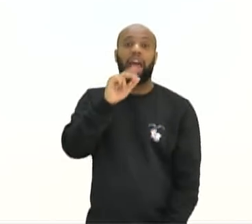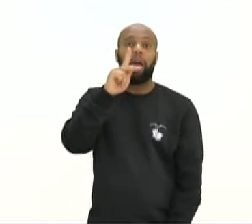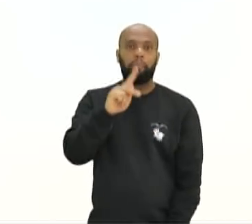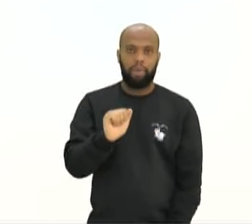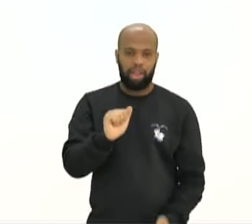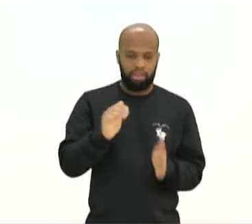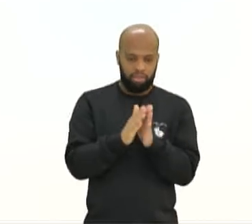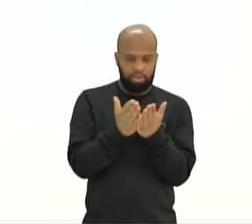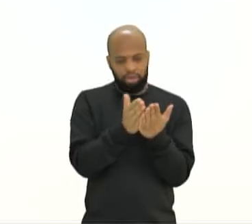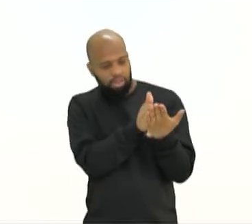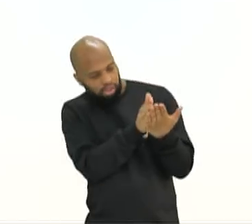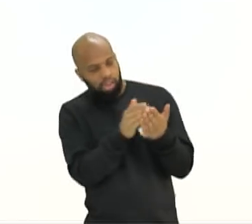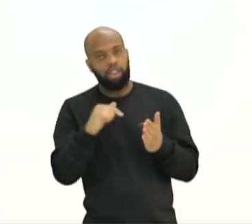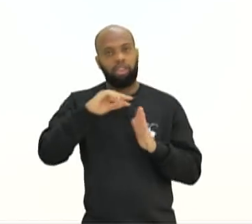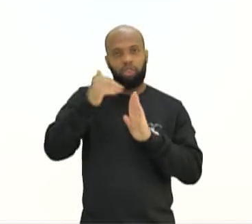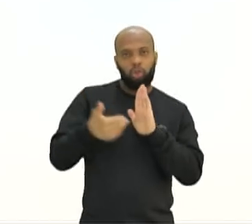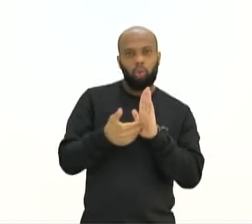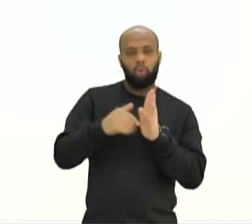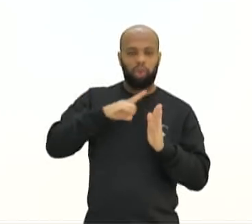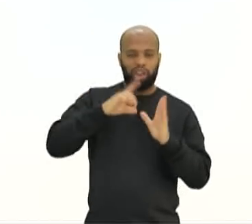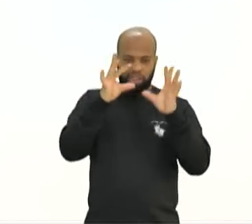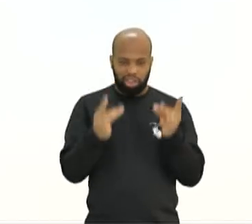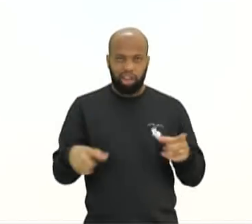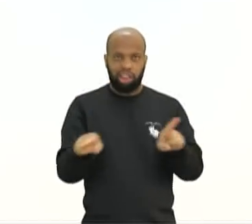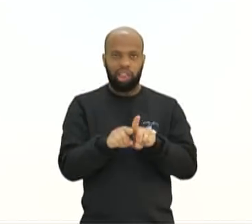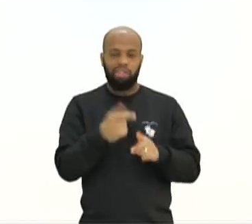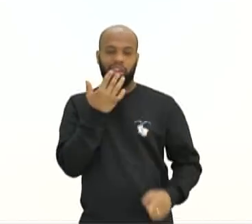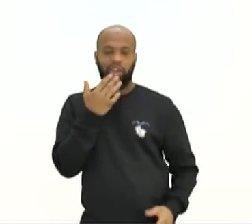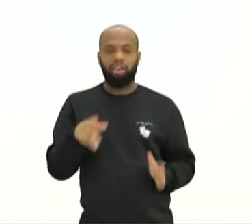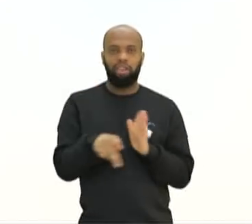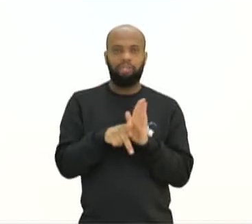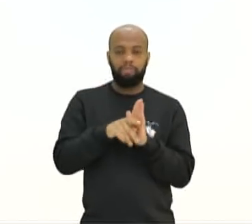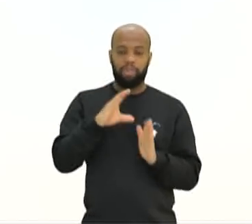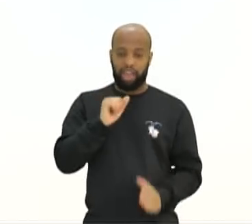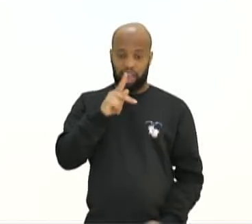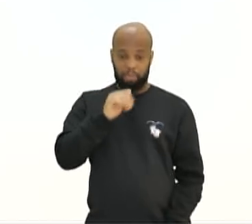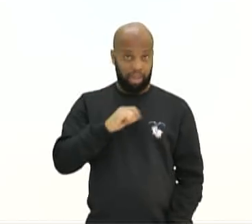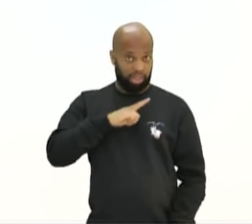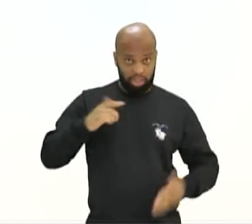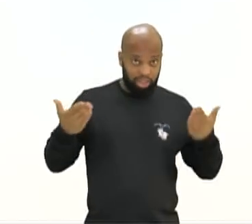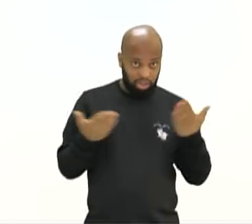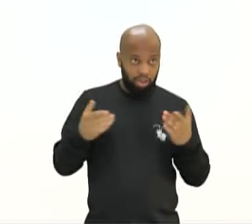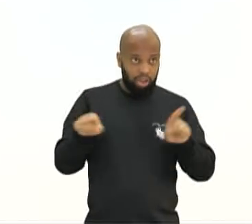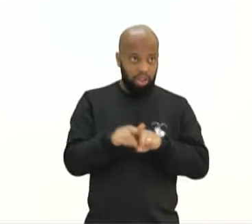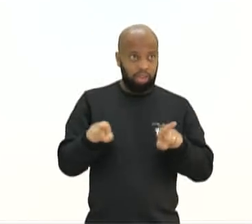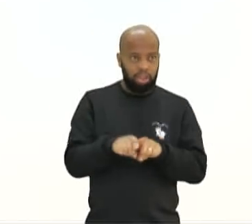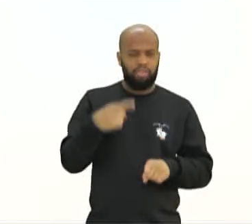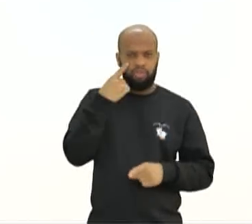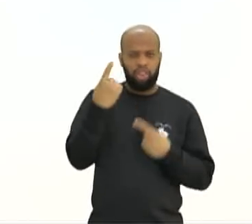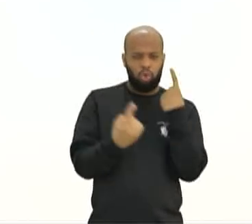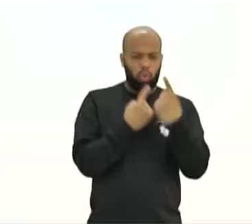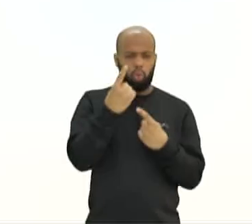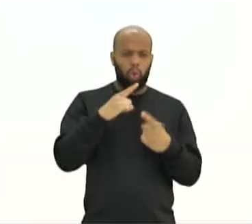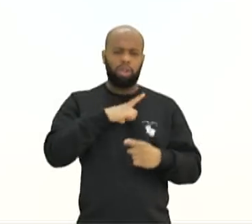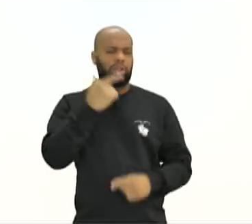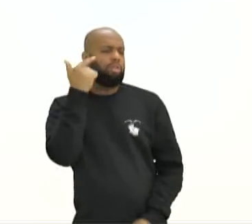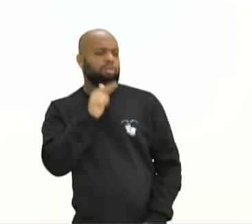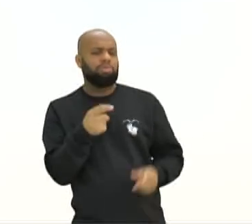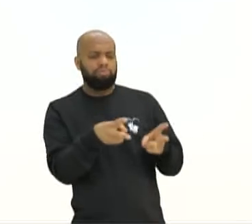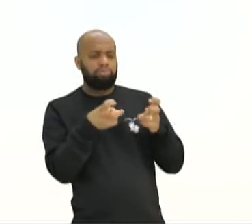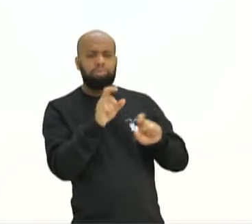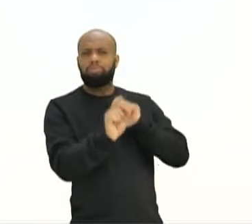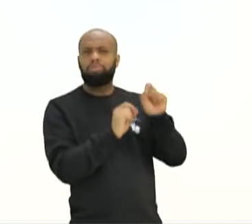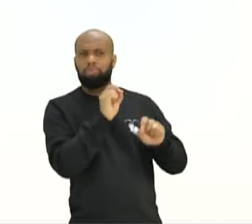tentem observar todos os detalhes, as cores que essa capa possui. Quais hipóteses podemos